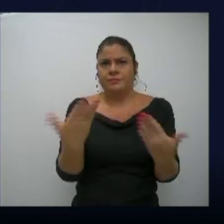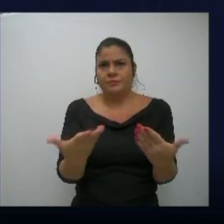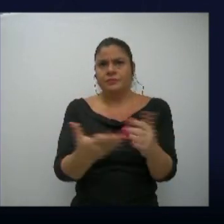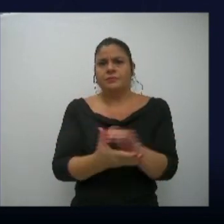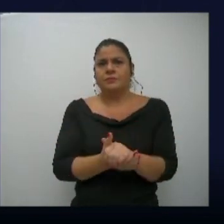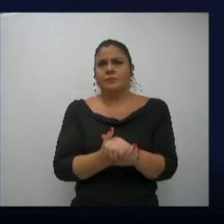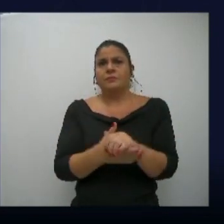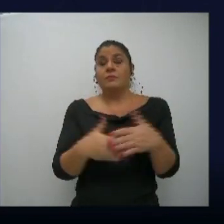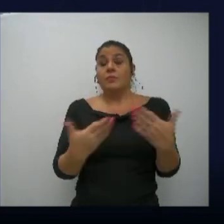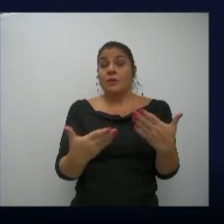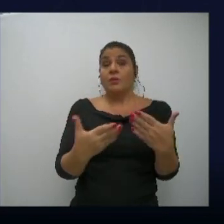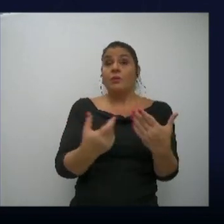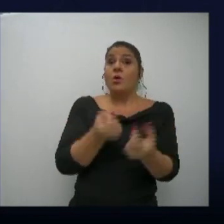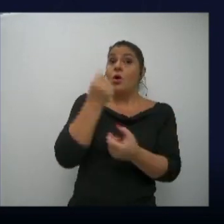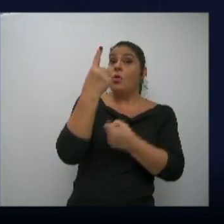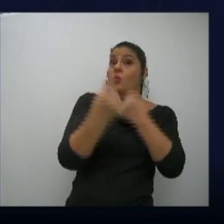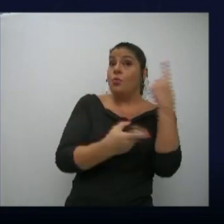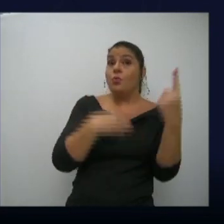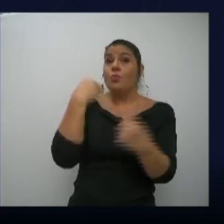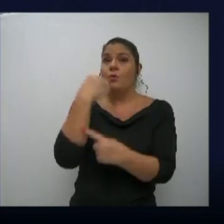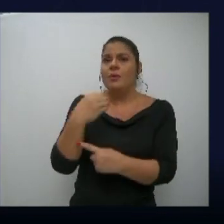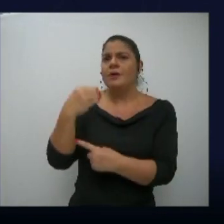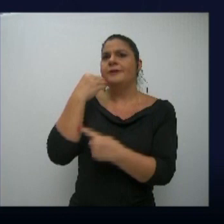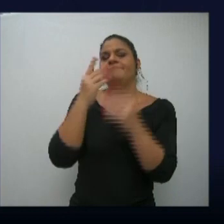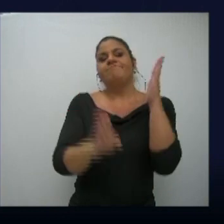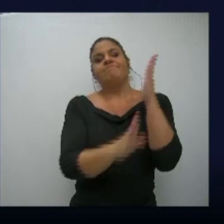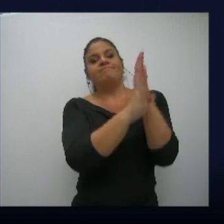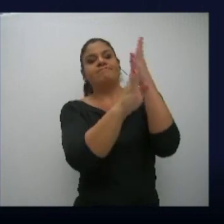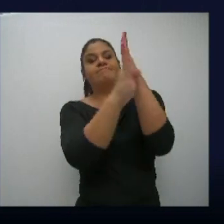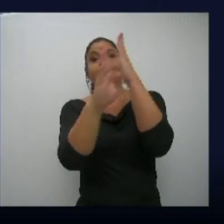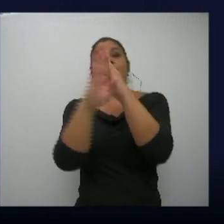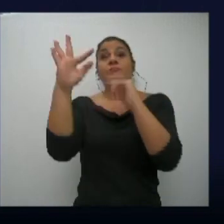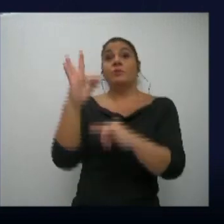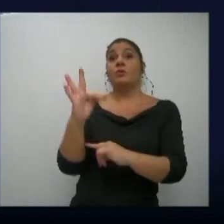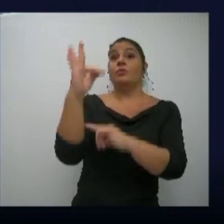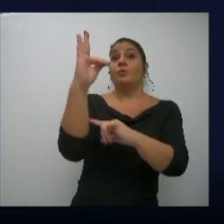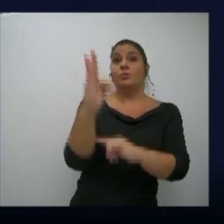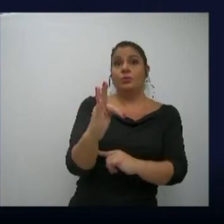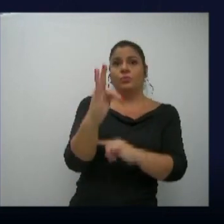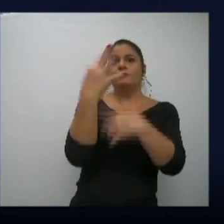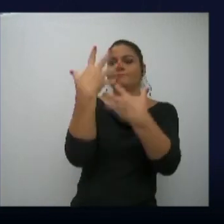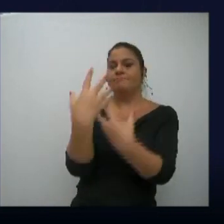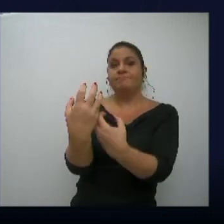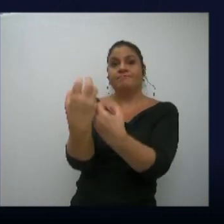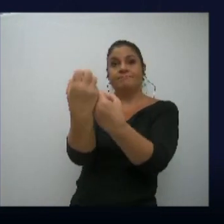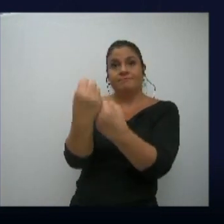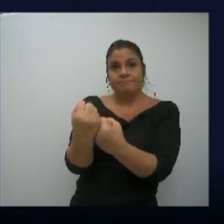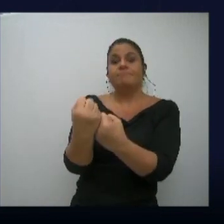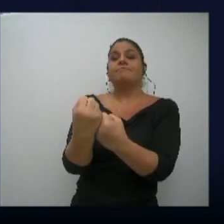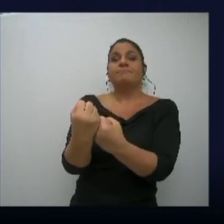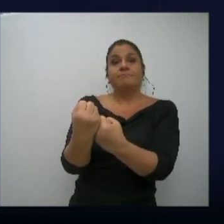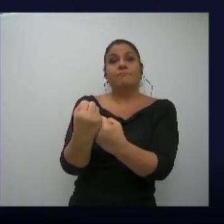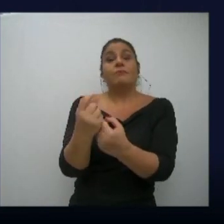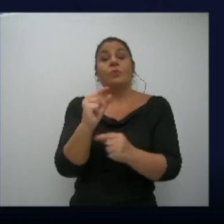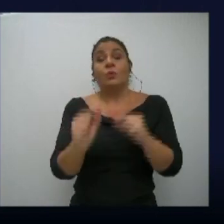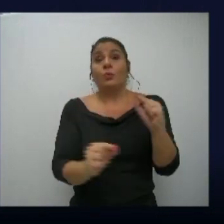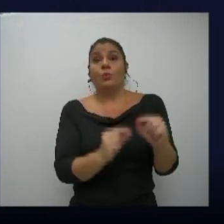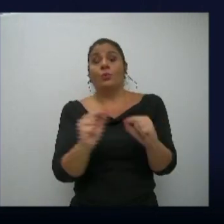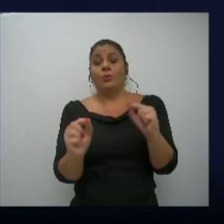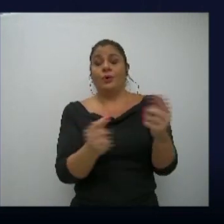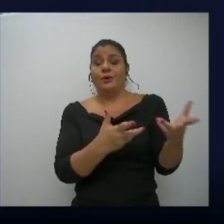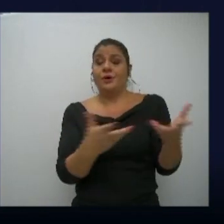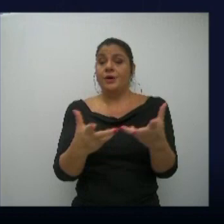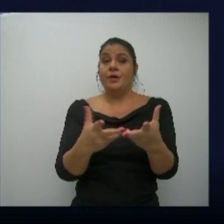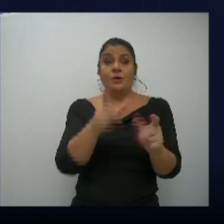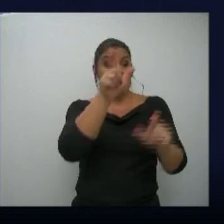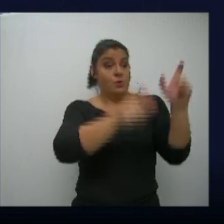e é a partir de alguns testes ABC vai descobrindo o futuro que vai cada vez mais sendo aderente aquilo aquilo que